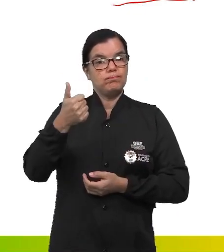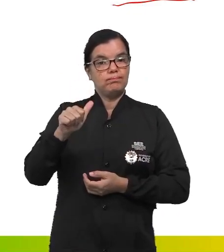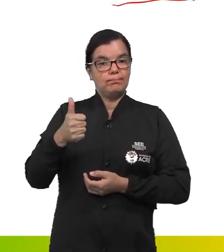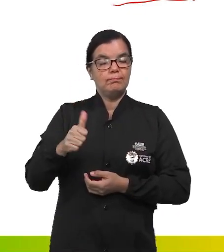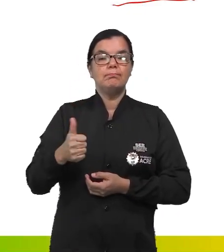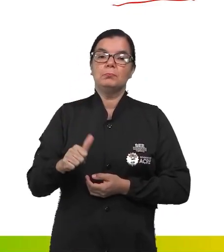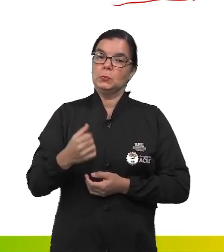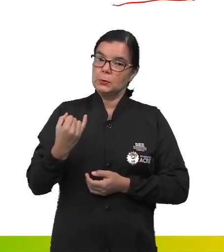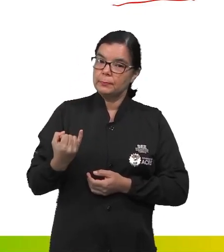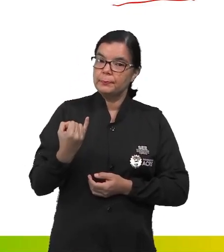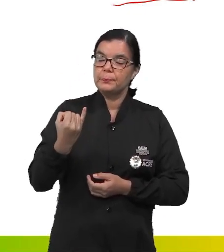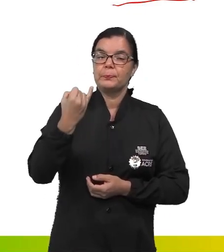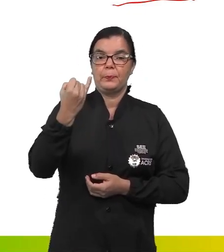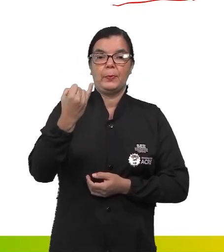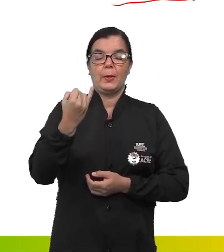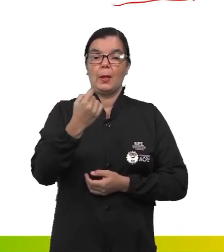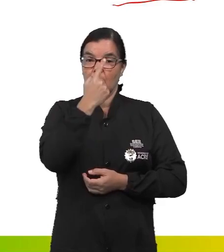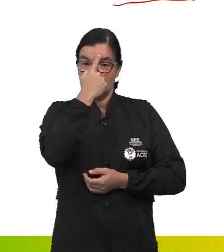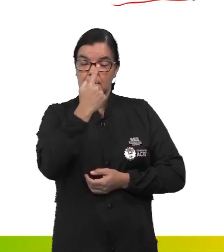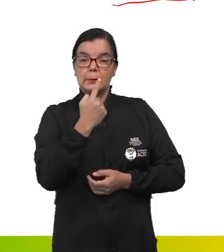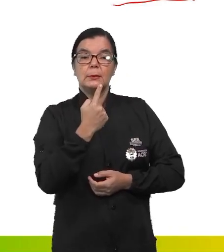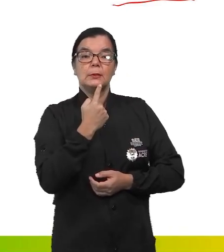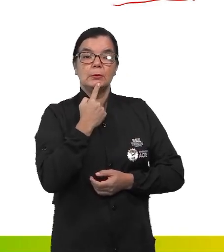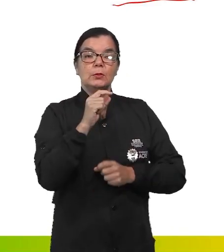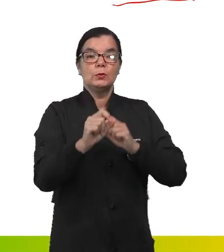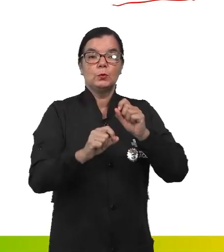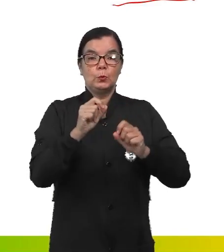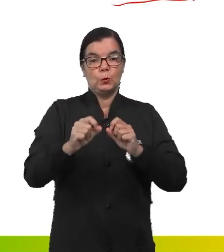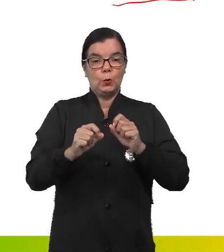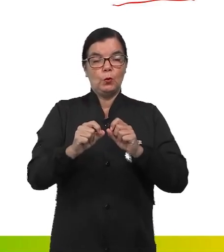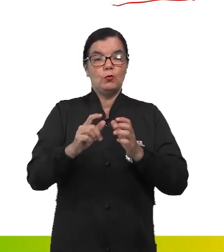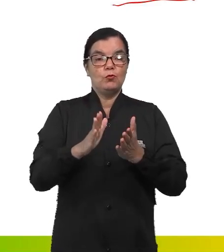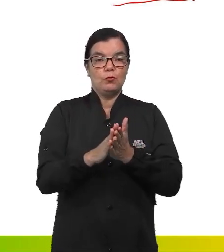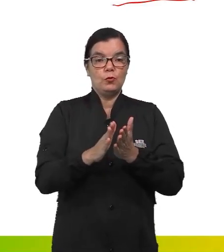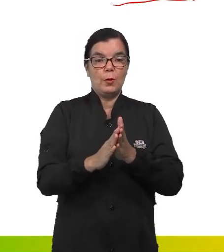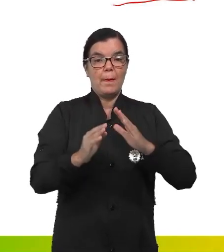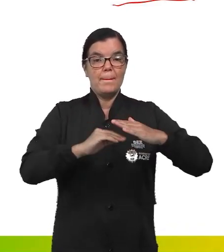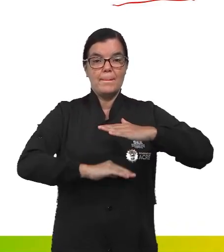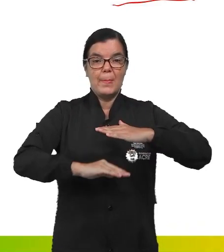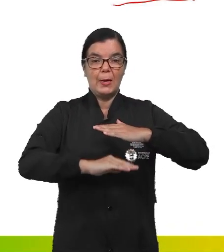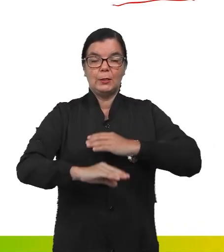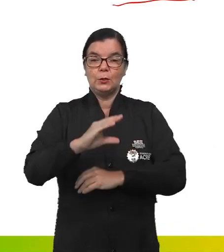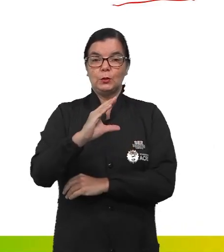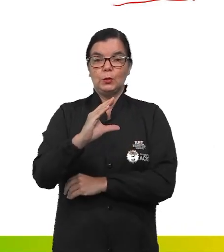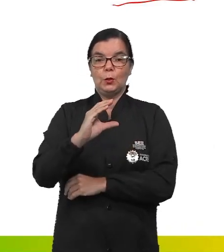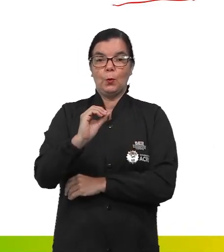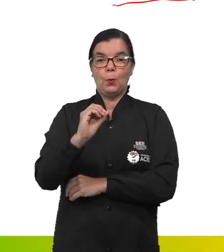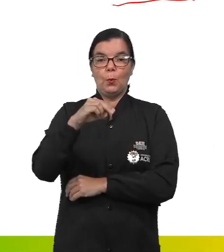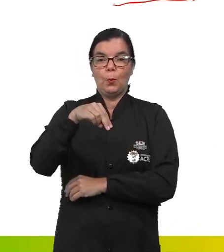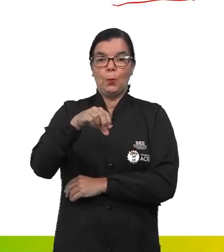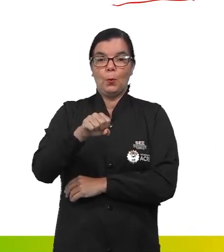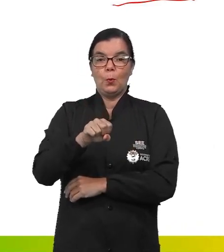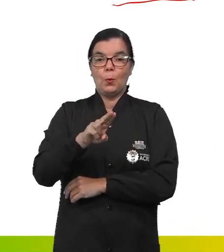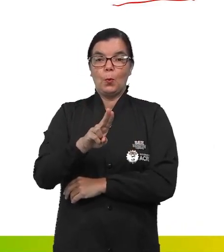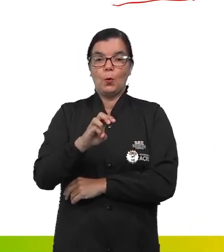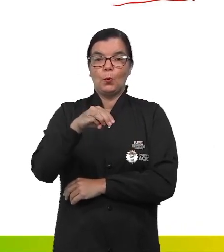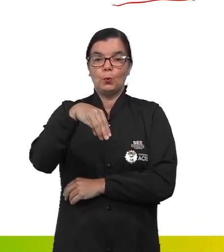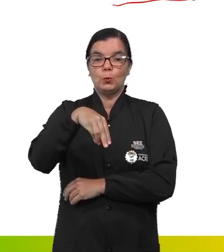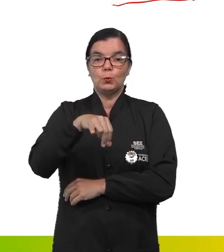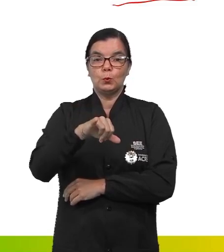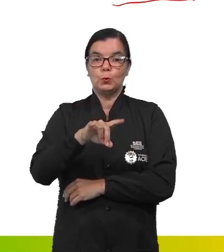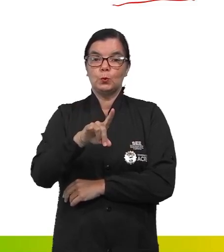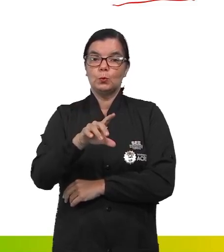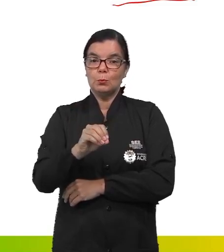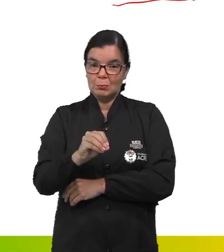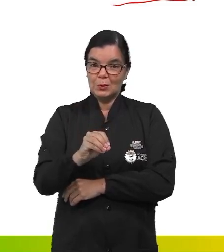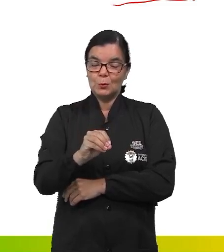bastante interessante. Essa imagem, ela é chamada de consumido, ó. Aqui embaixo na legenda, o criador dessa imagem chamou